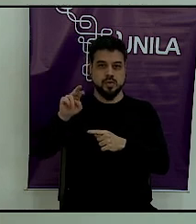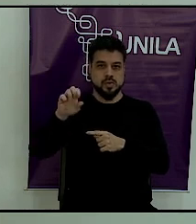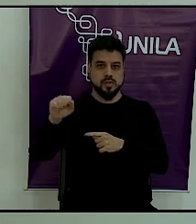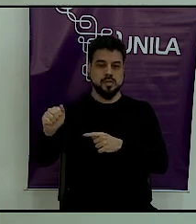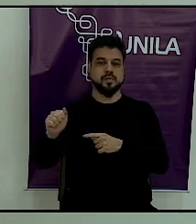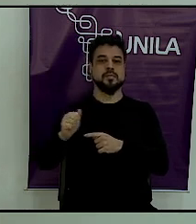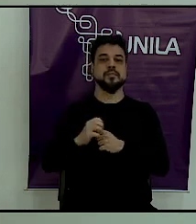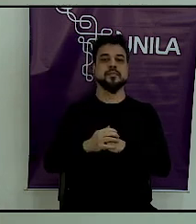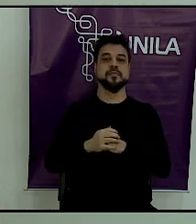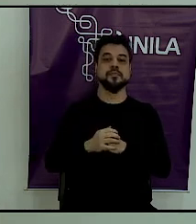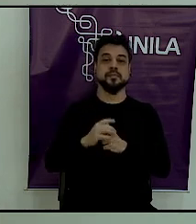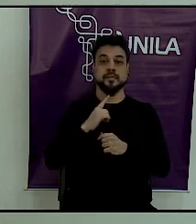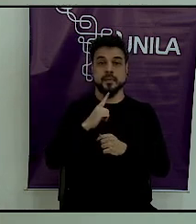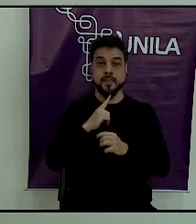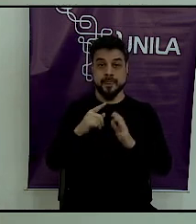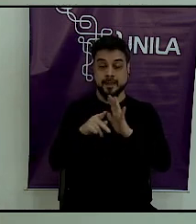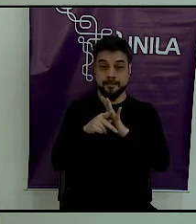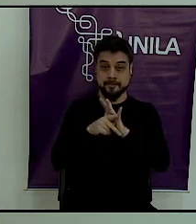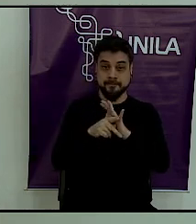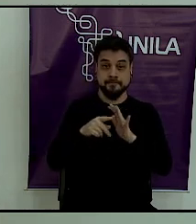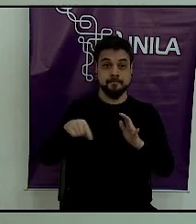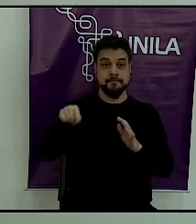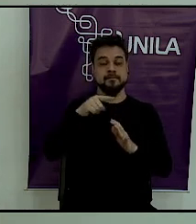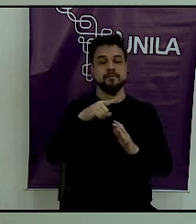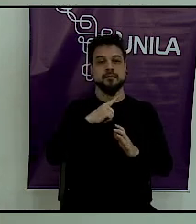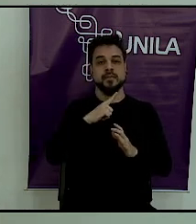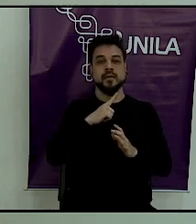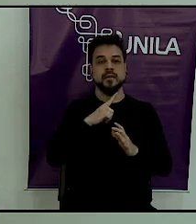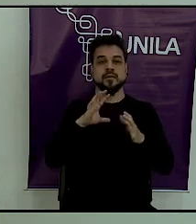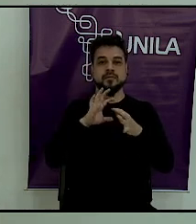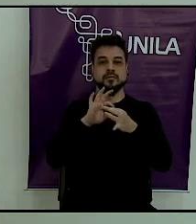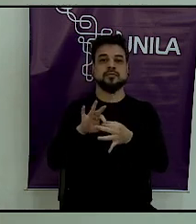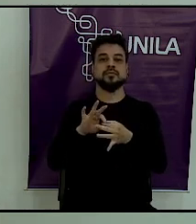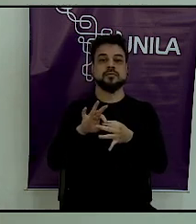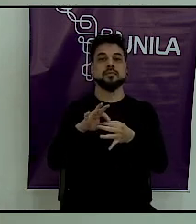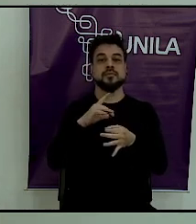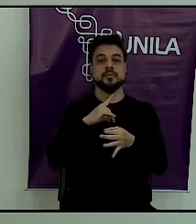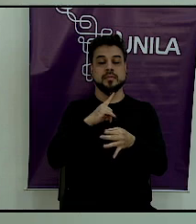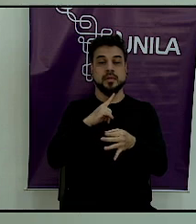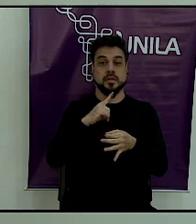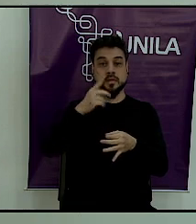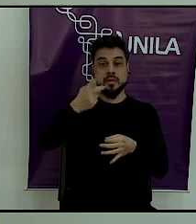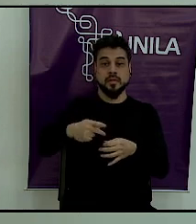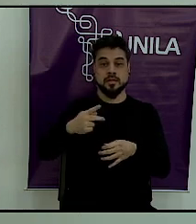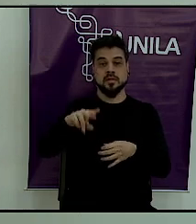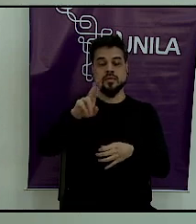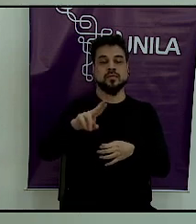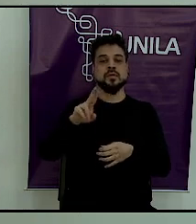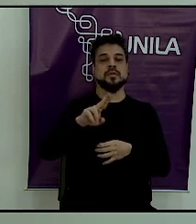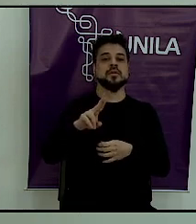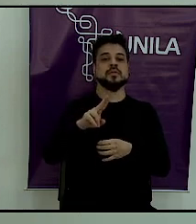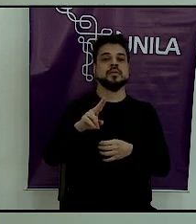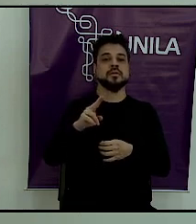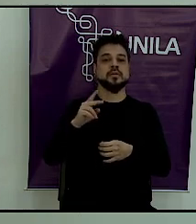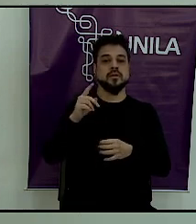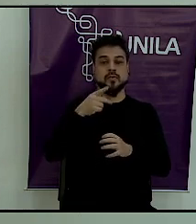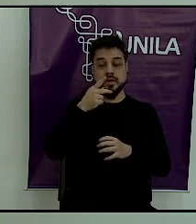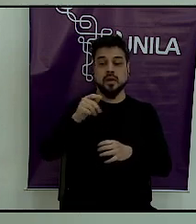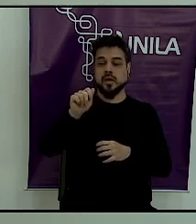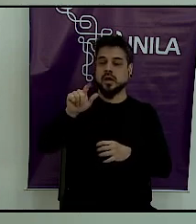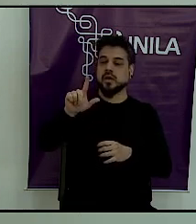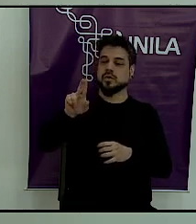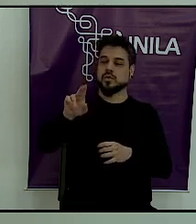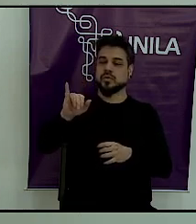de ação da Coluna Prestes dialoga com o sentido profundo desta universidade e indica o nome do